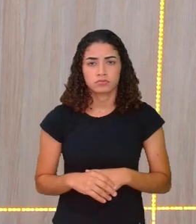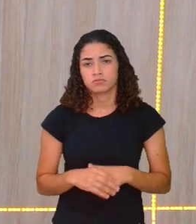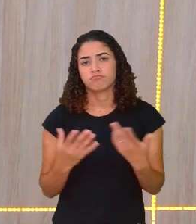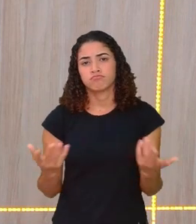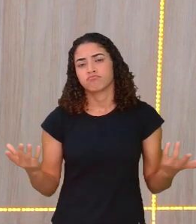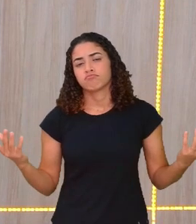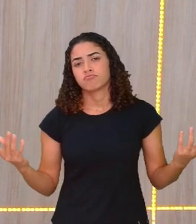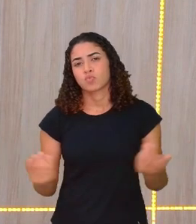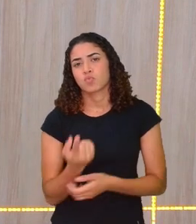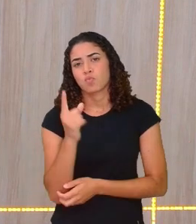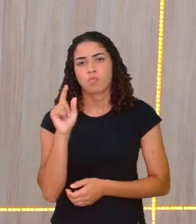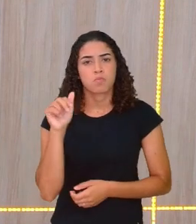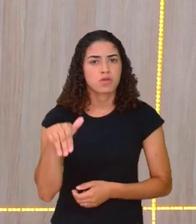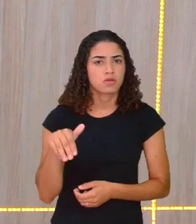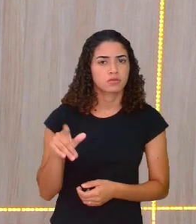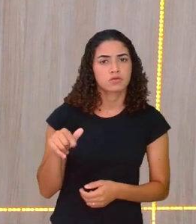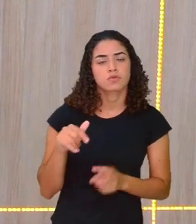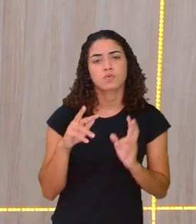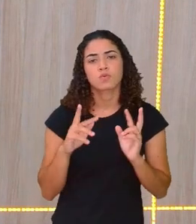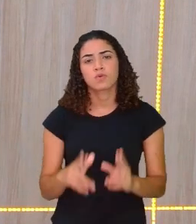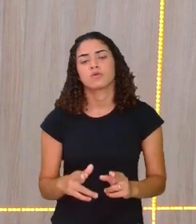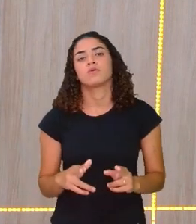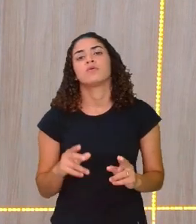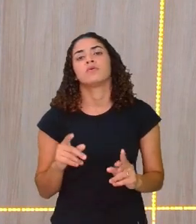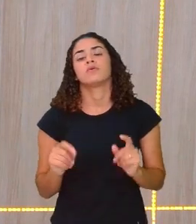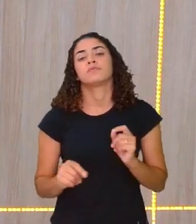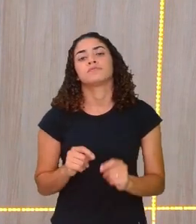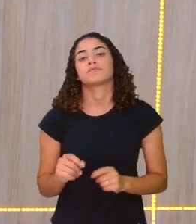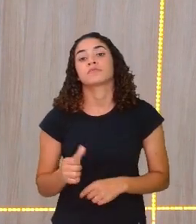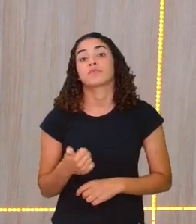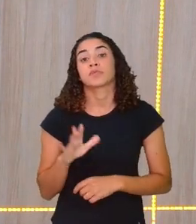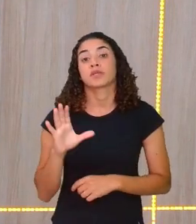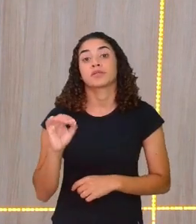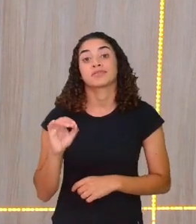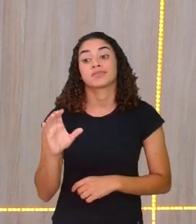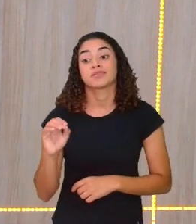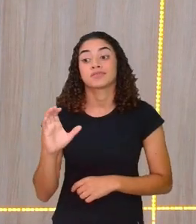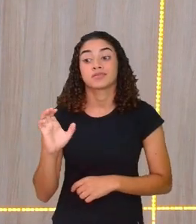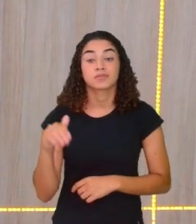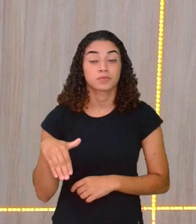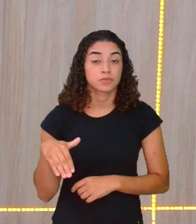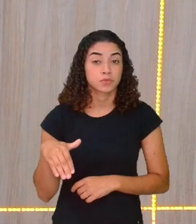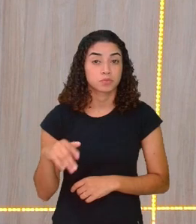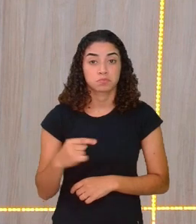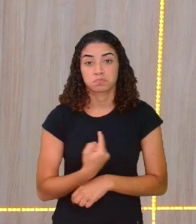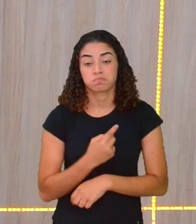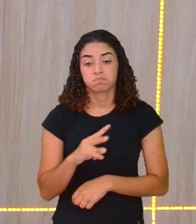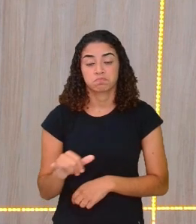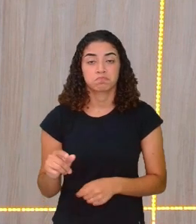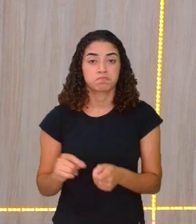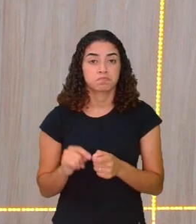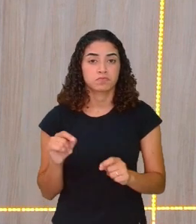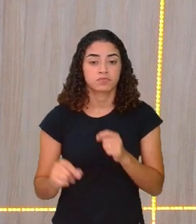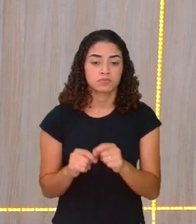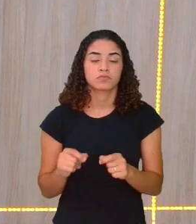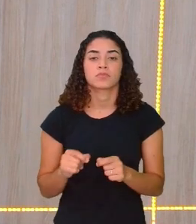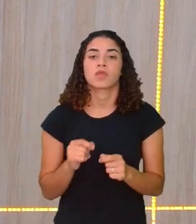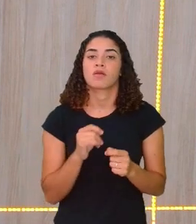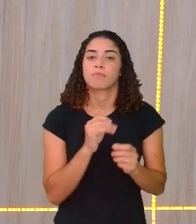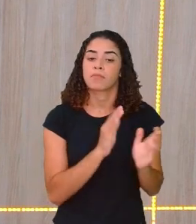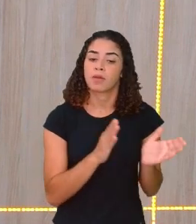onde 1 metro corresponde a 100 centímetros. Vamos fazer aqui o passo a